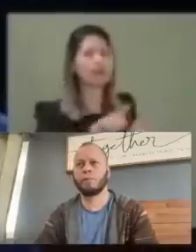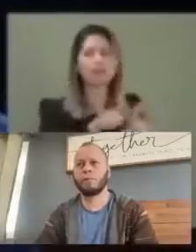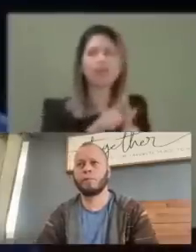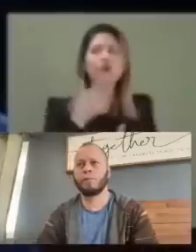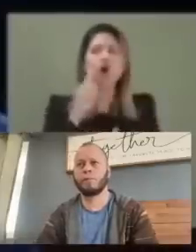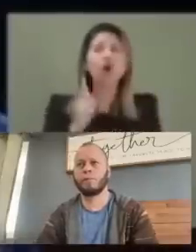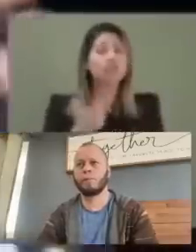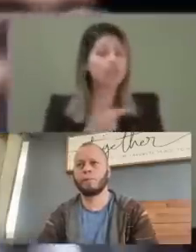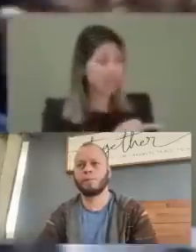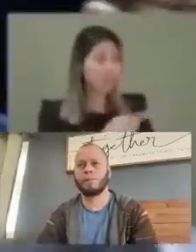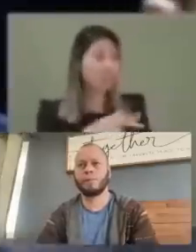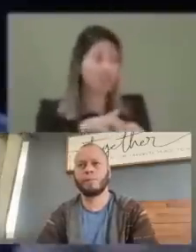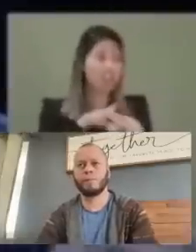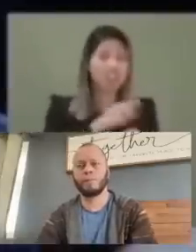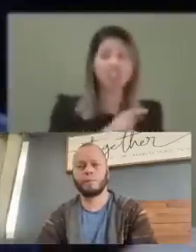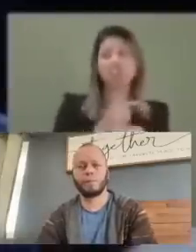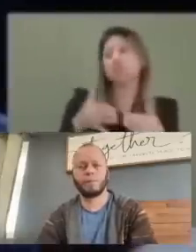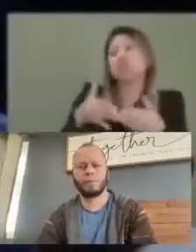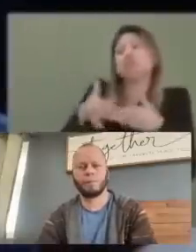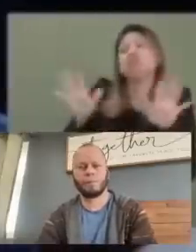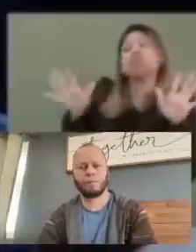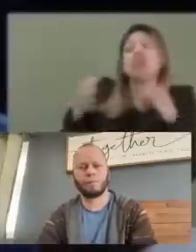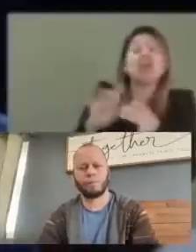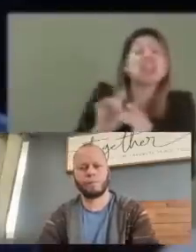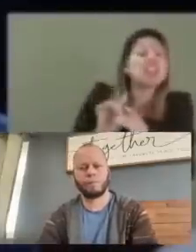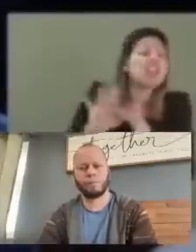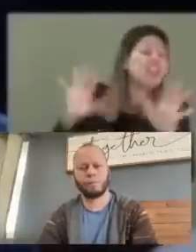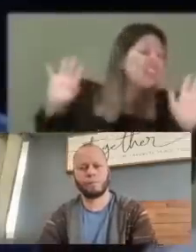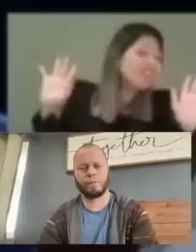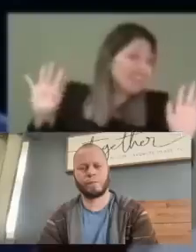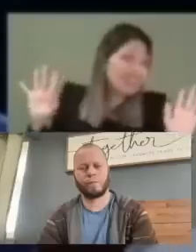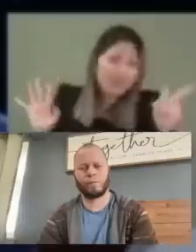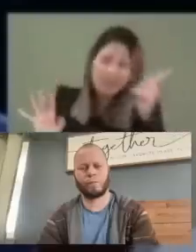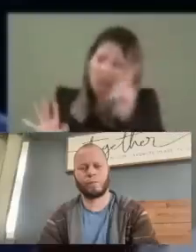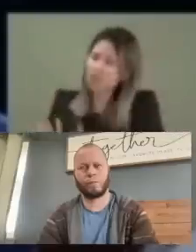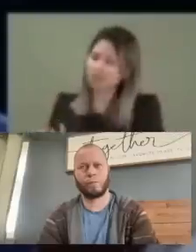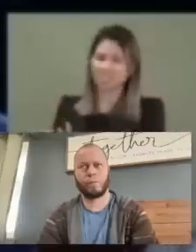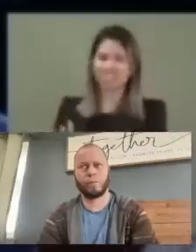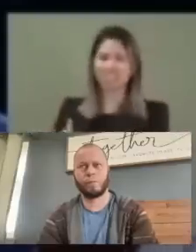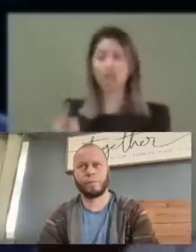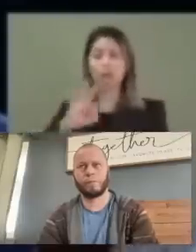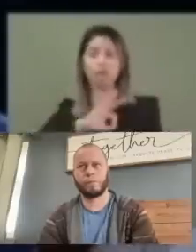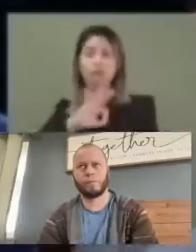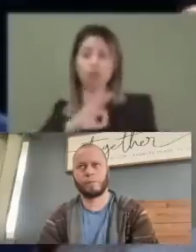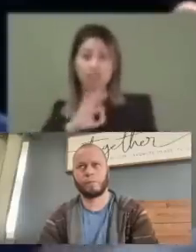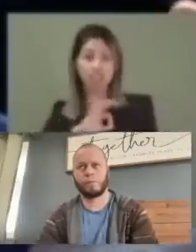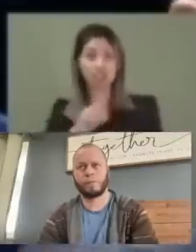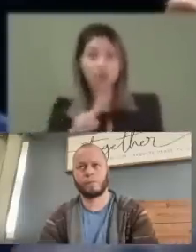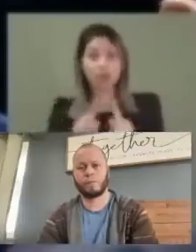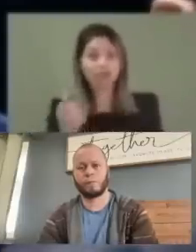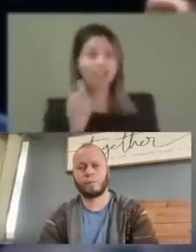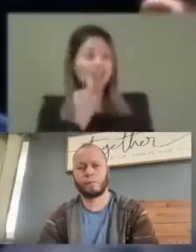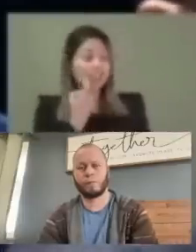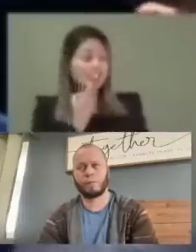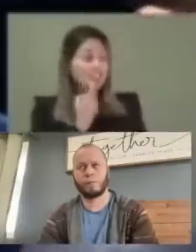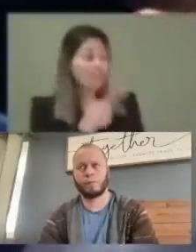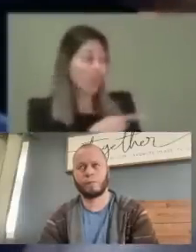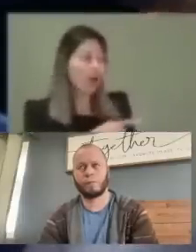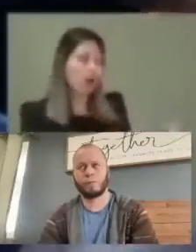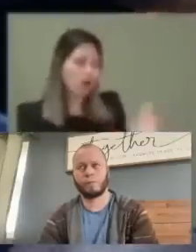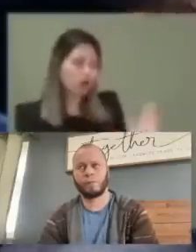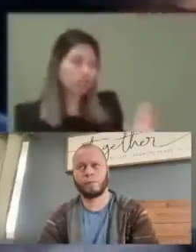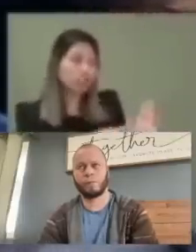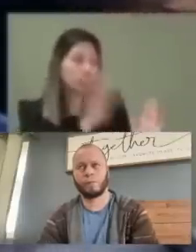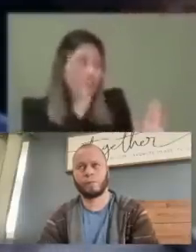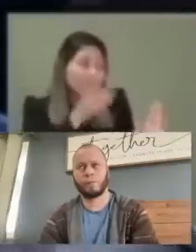deixou acontecer a invasão para ter seu ganho político na sexta-feira o presidente Lula já estava com